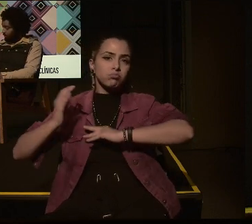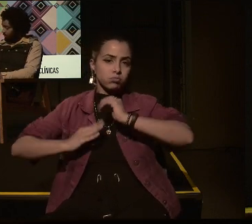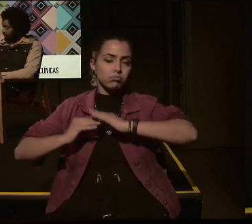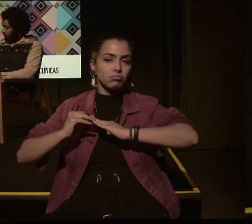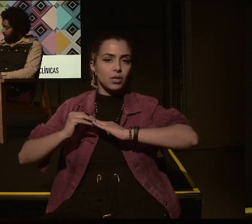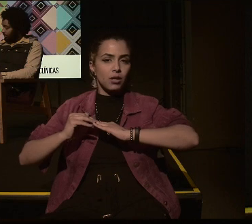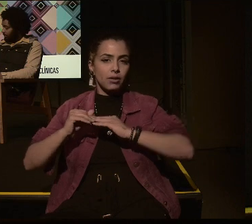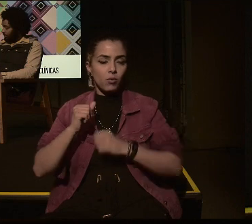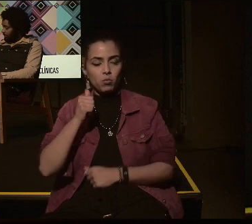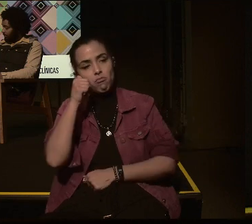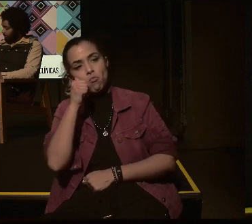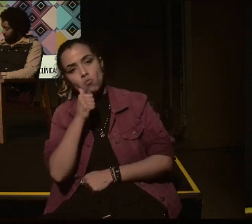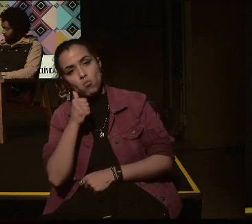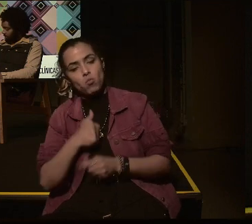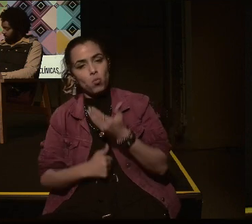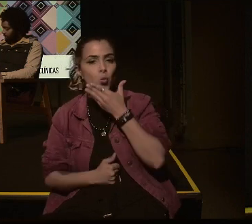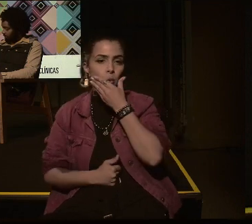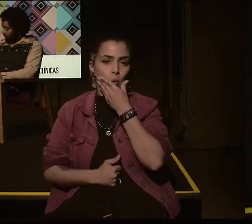eles e elas